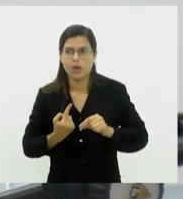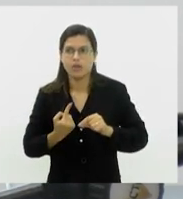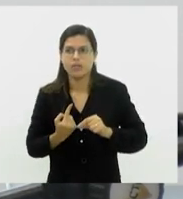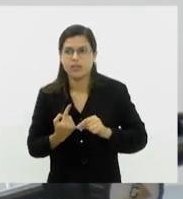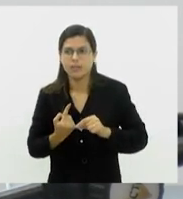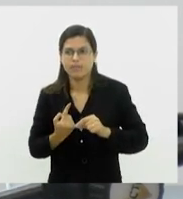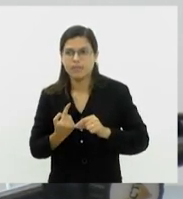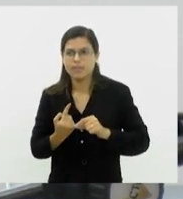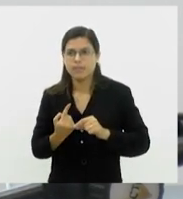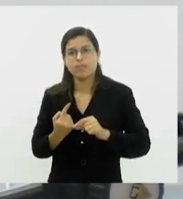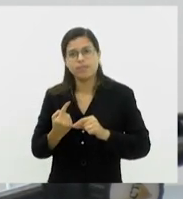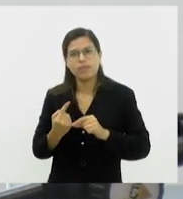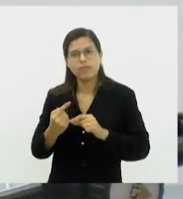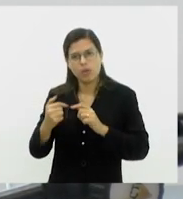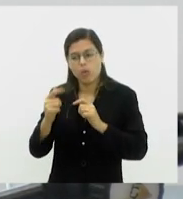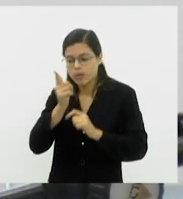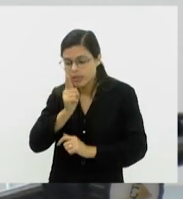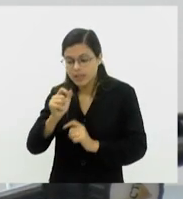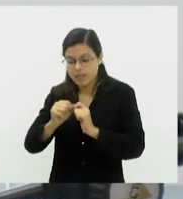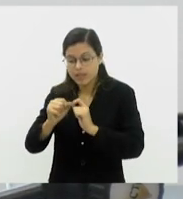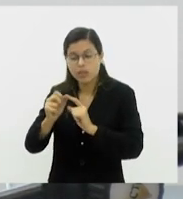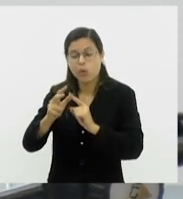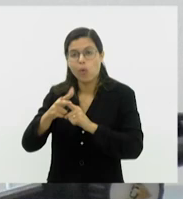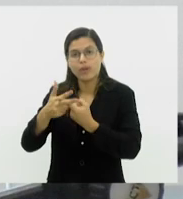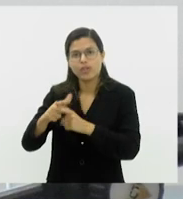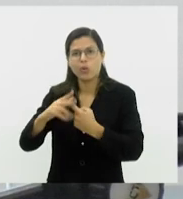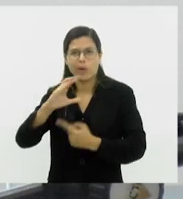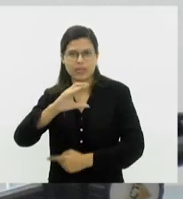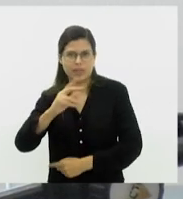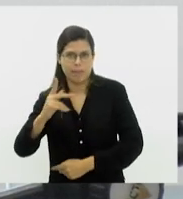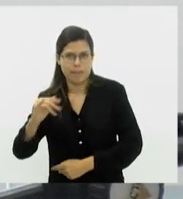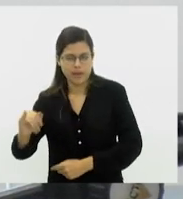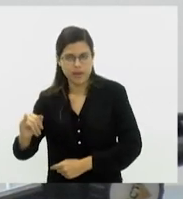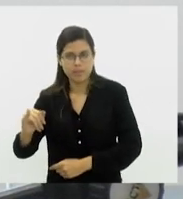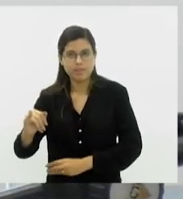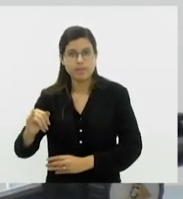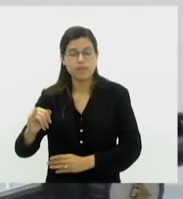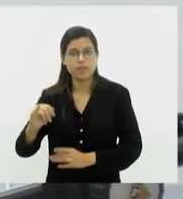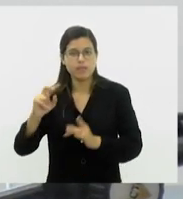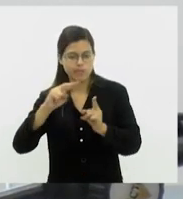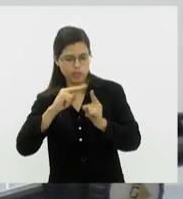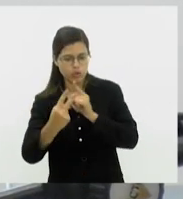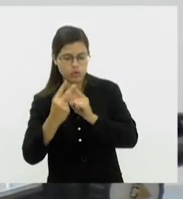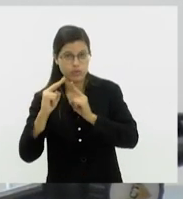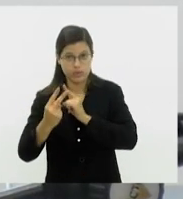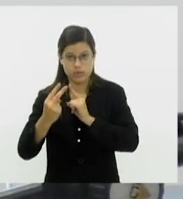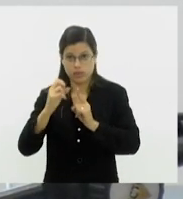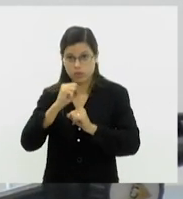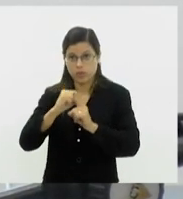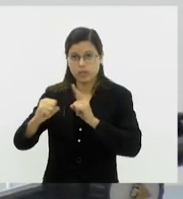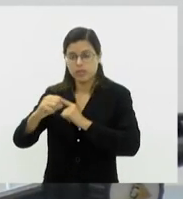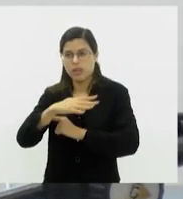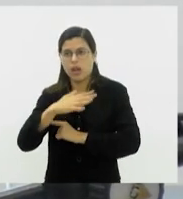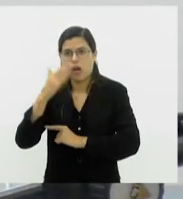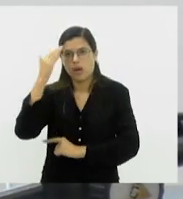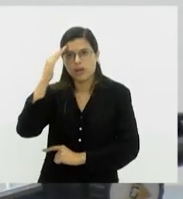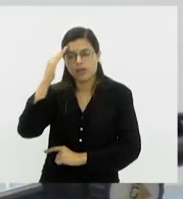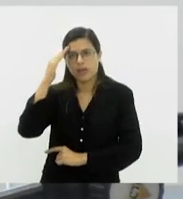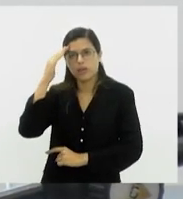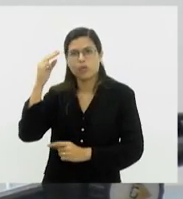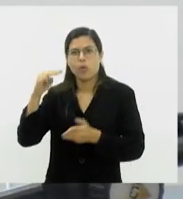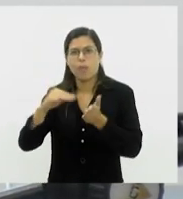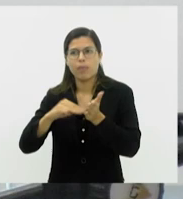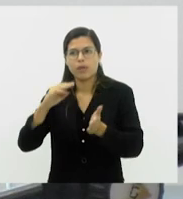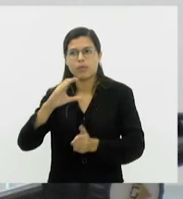pontual como uma CPI do ponto de vista social entendo que os sete membros dessa CPI